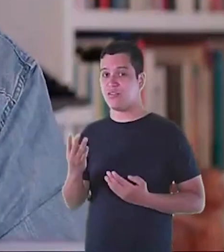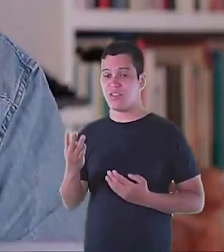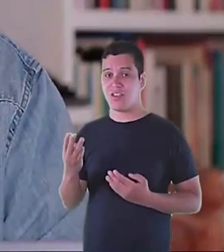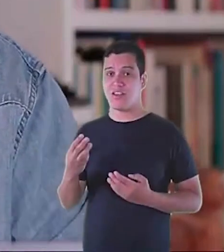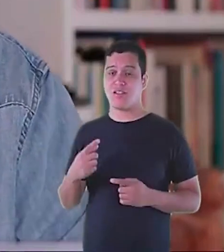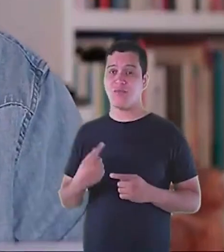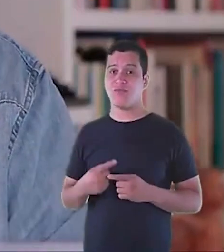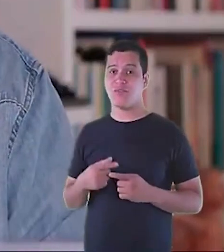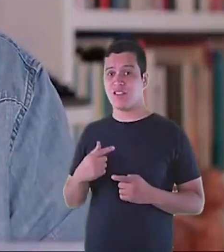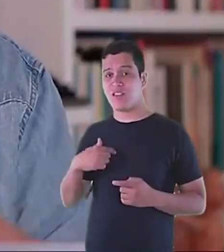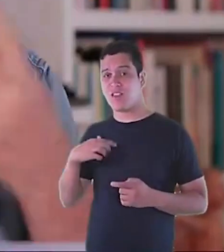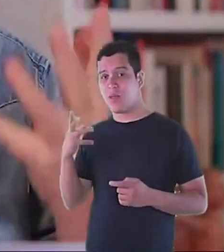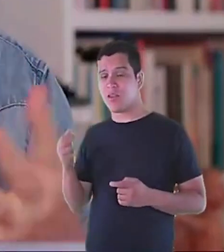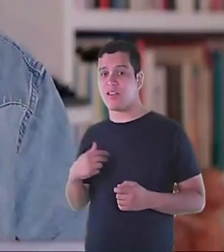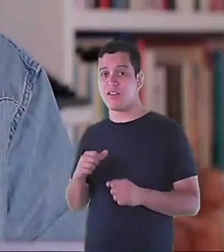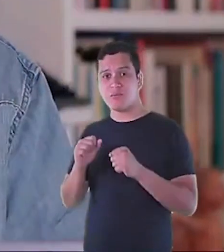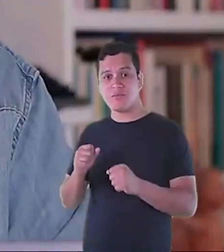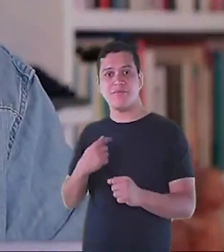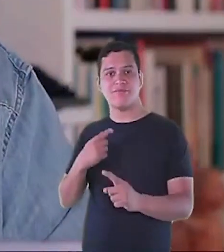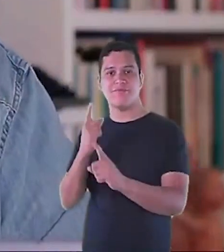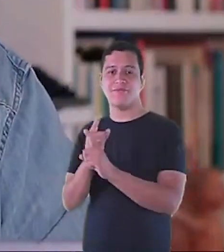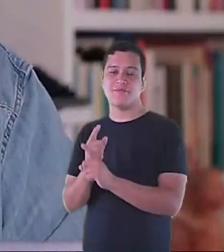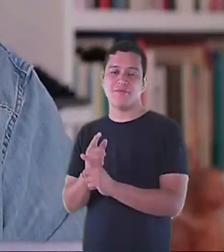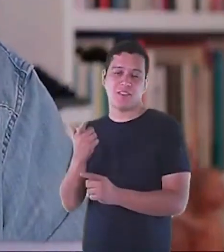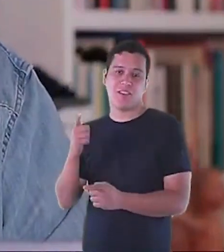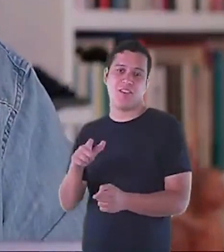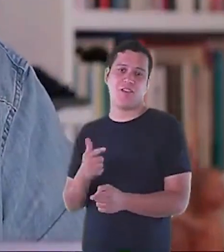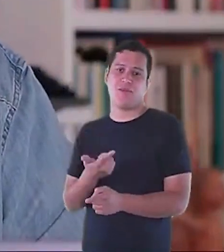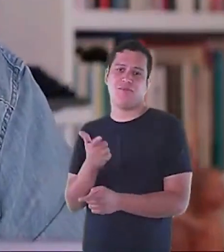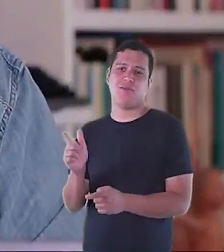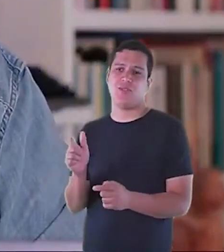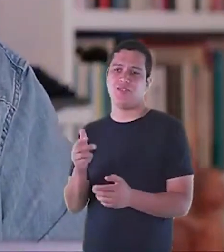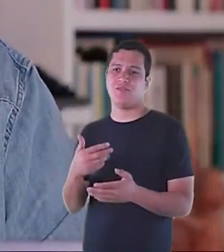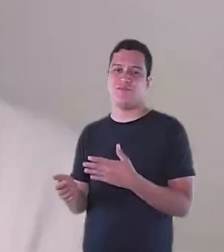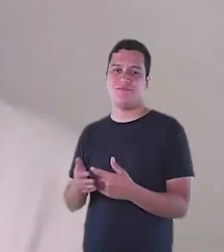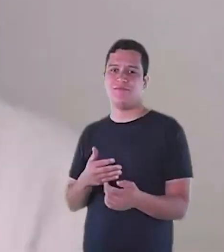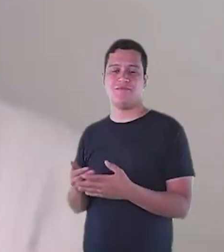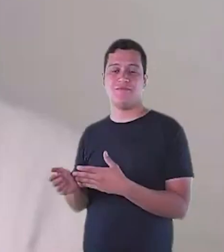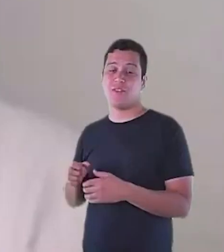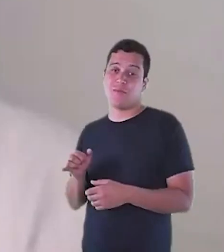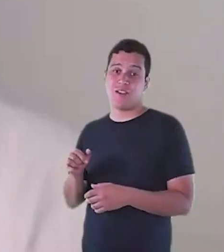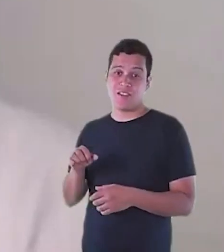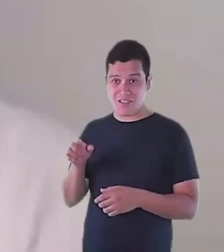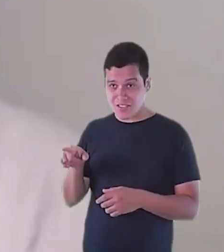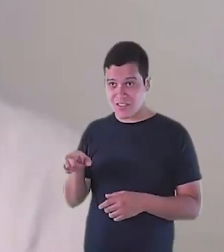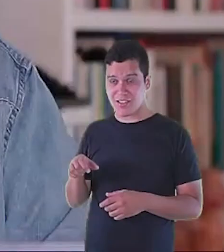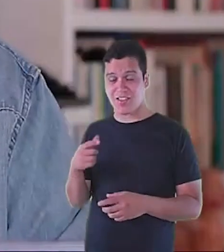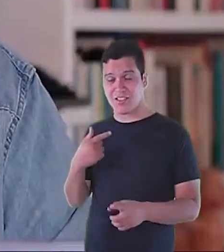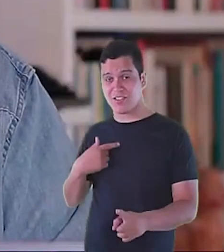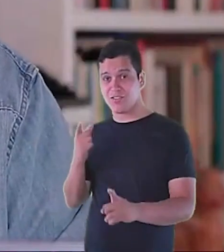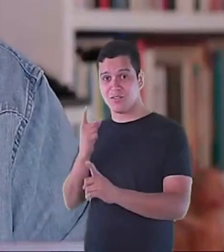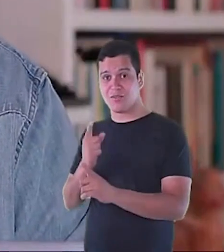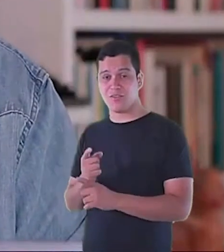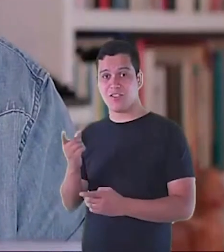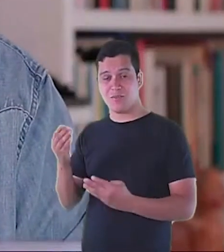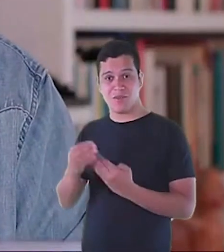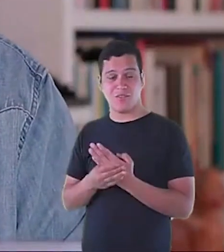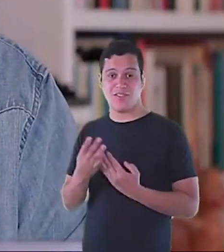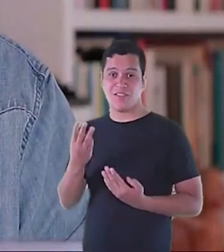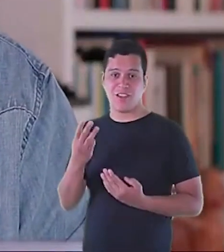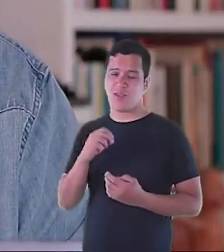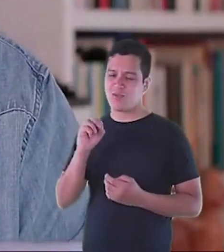intervalo possa se encontrar de novo por algum outro motivo. Mas se for, eu terei a honra de novamente